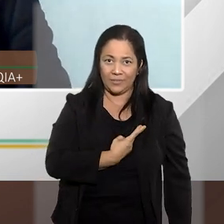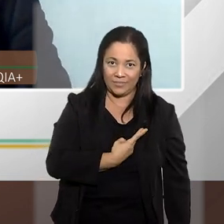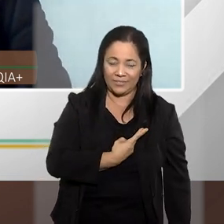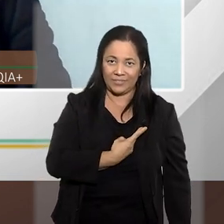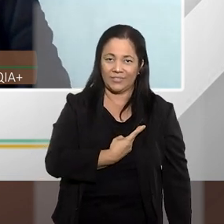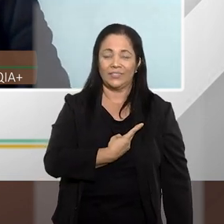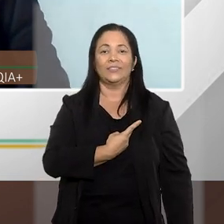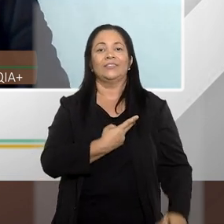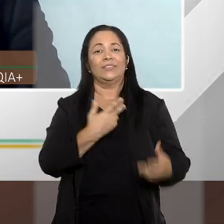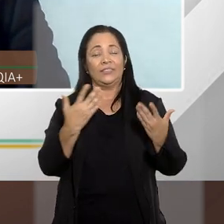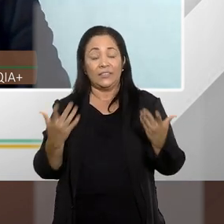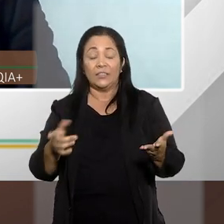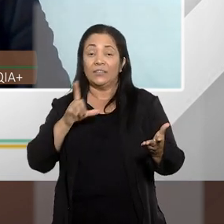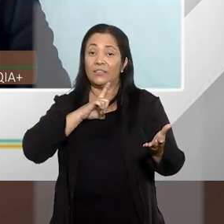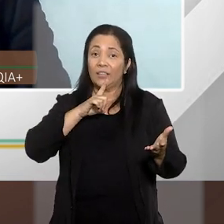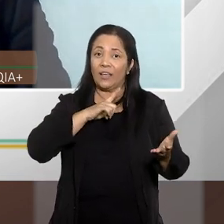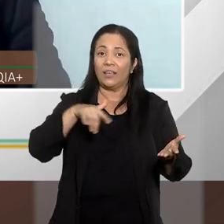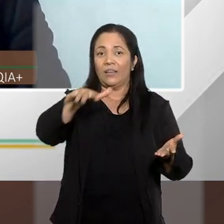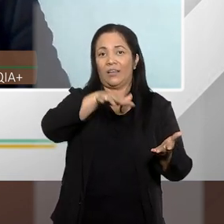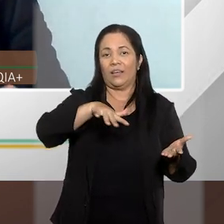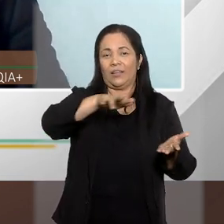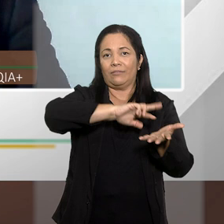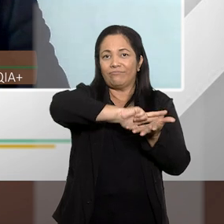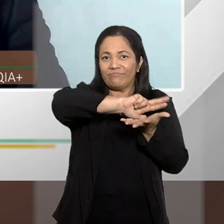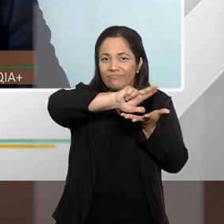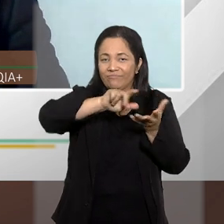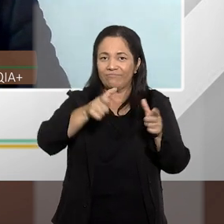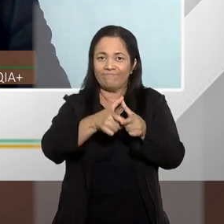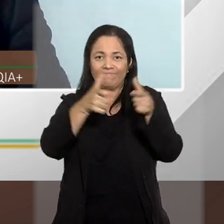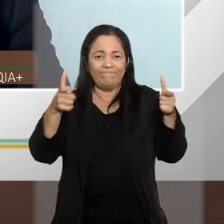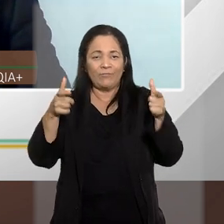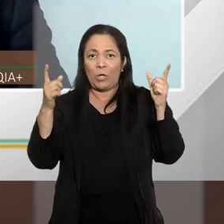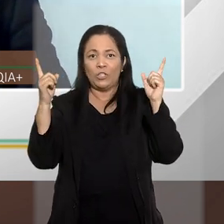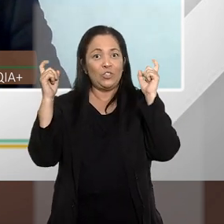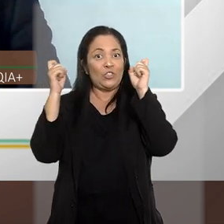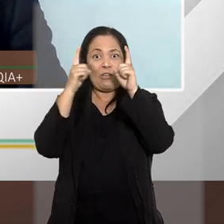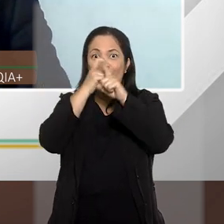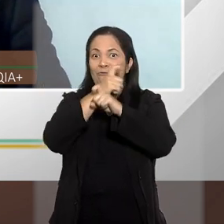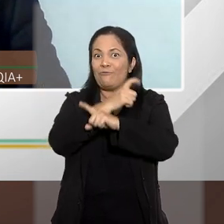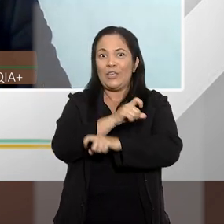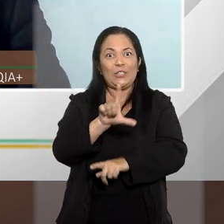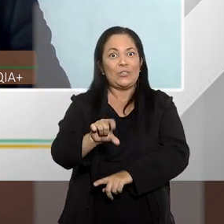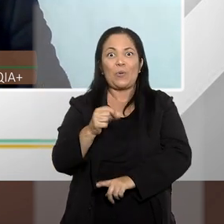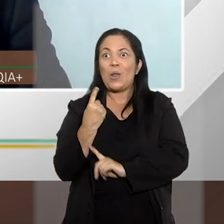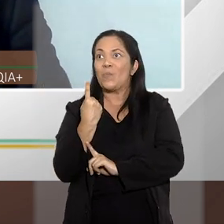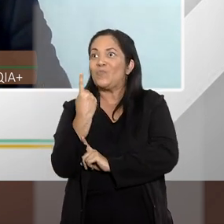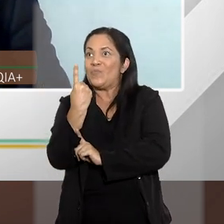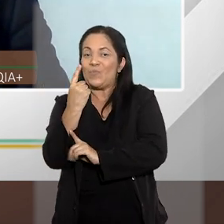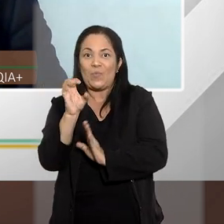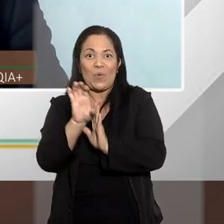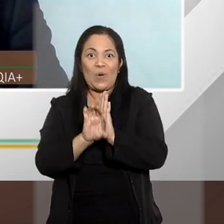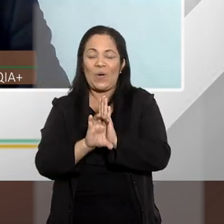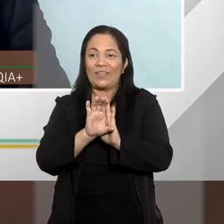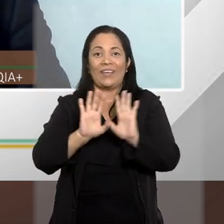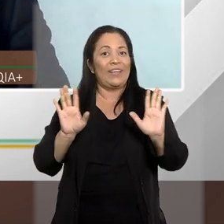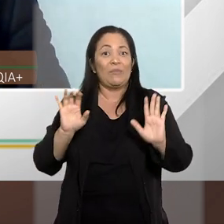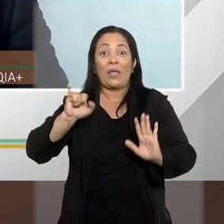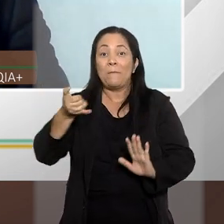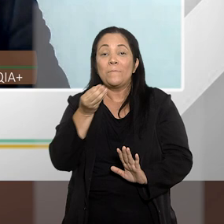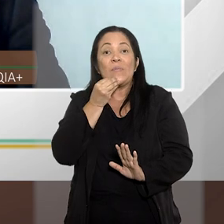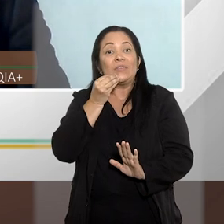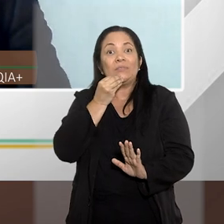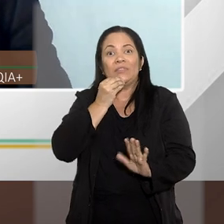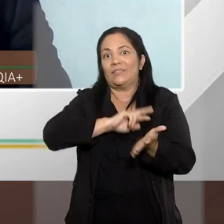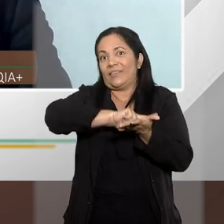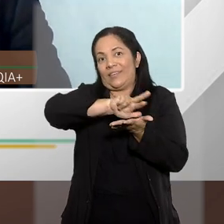muito diverso, né? Que a gente tem, eu teria dificuldade de esgotar aqui as possibilidades que existem dentro do campo